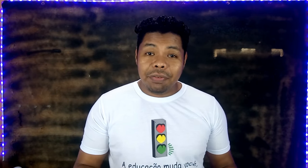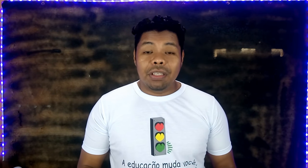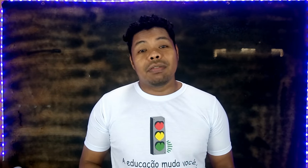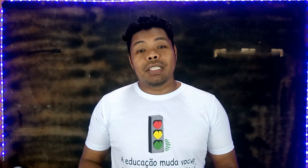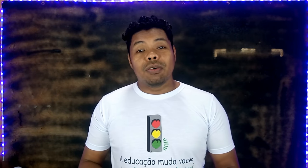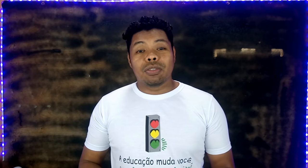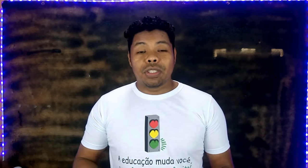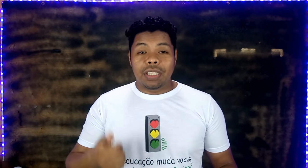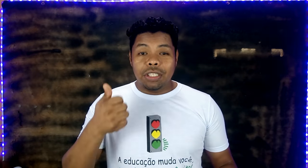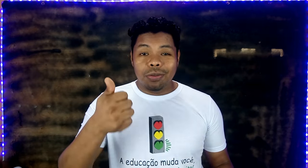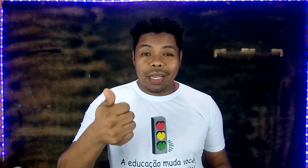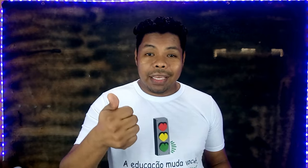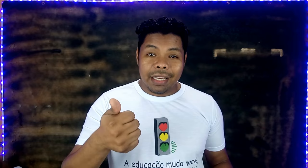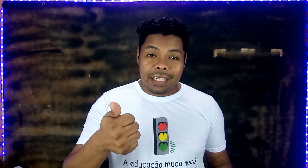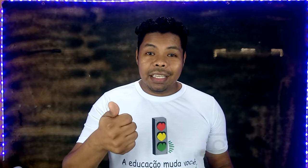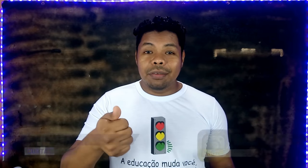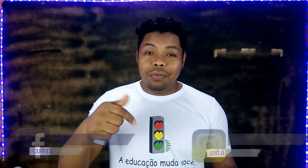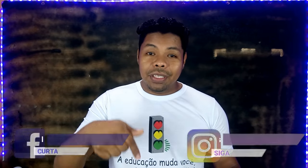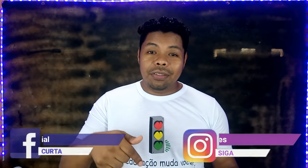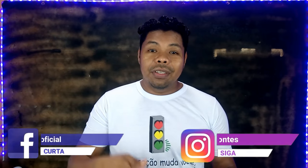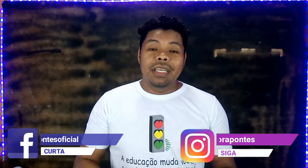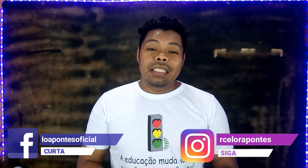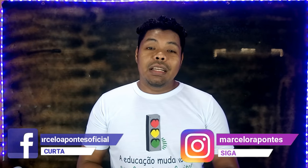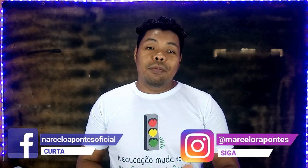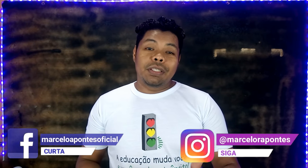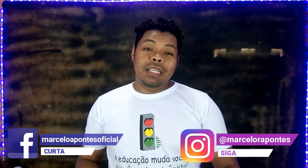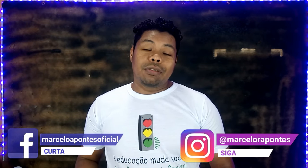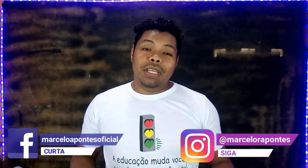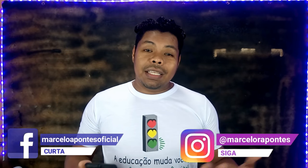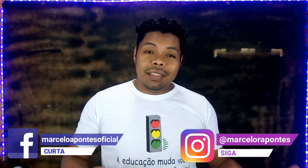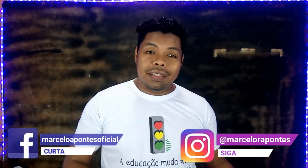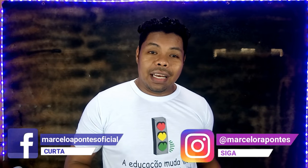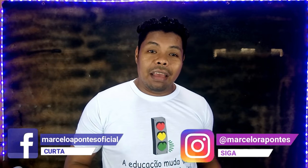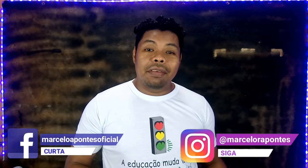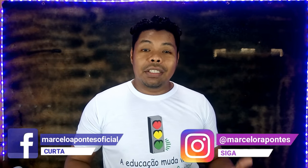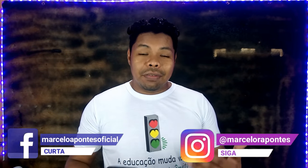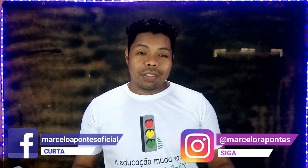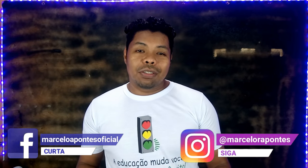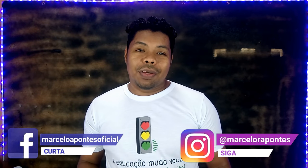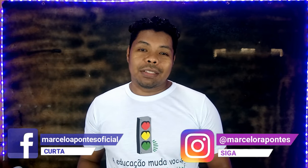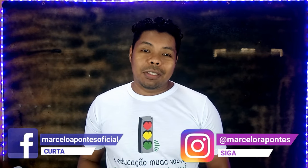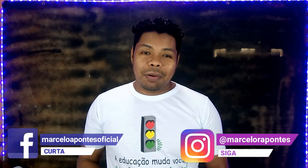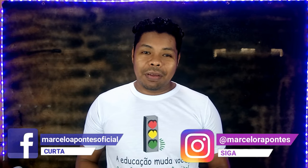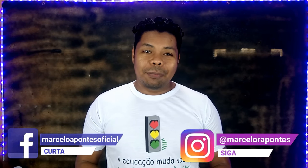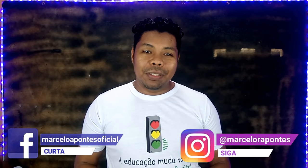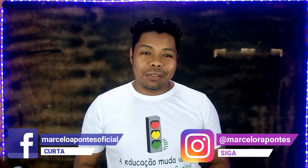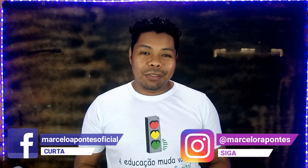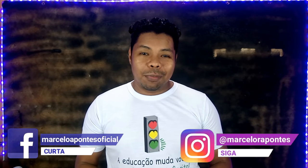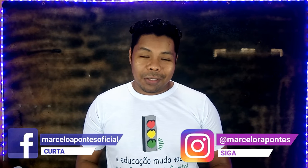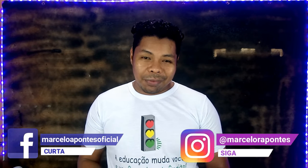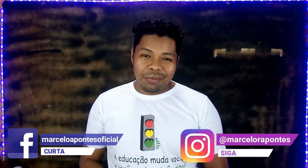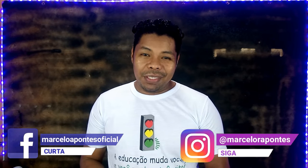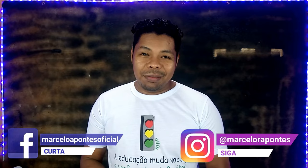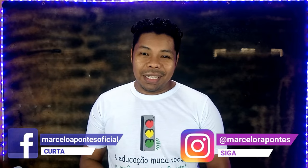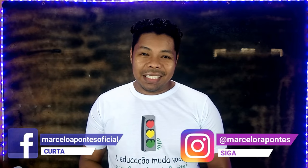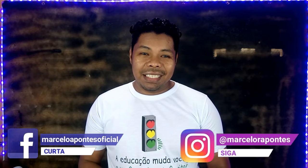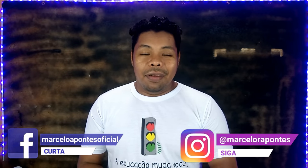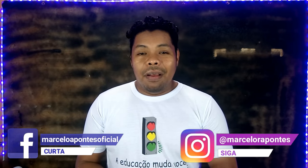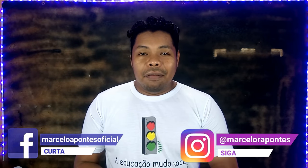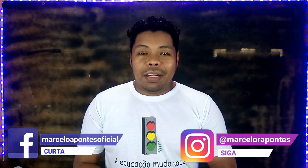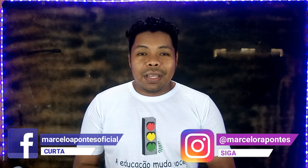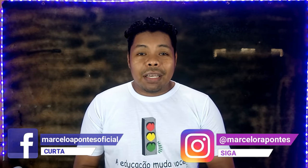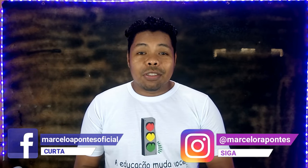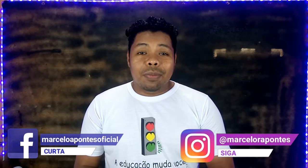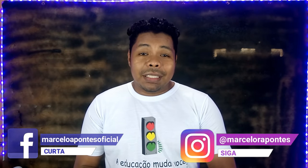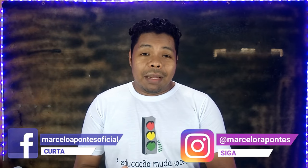gostado desse vídeo. Se você gostou, já deixa um like aí no vídeo. Se não for inscrito, já se inscreve. Ativa as notificações para ficar por dentro dos próximos vídeos. Beleza?